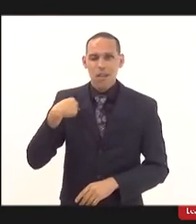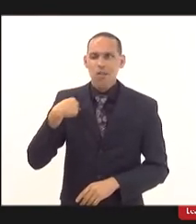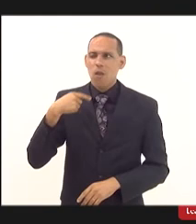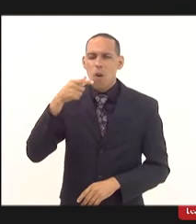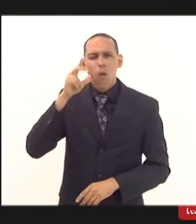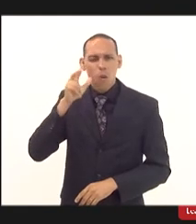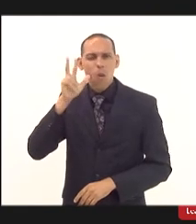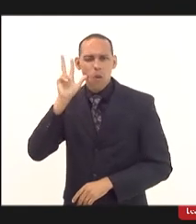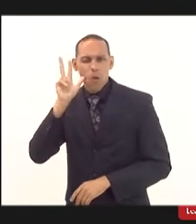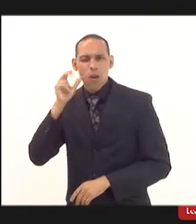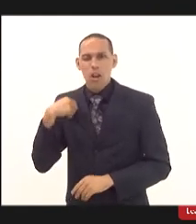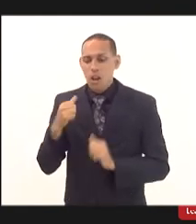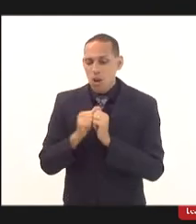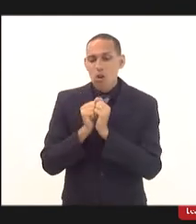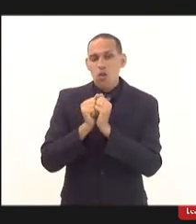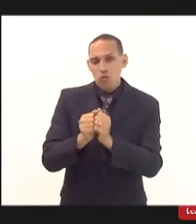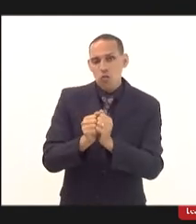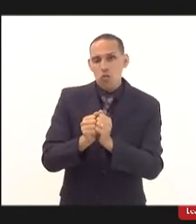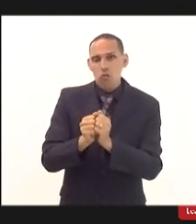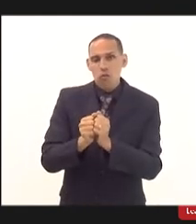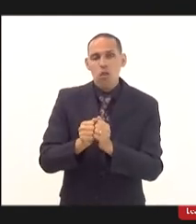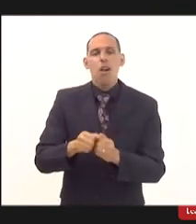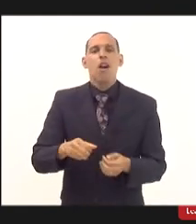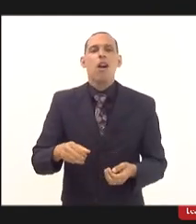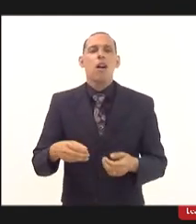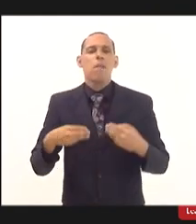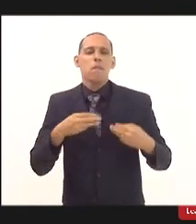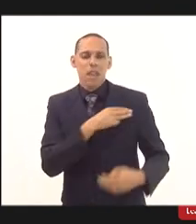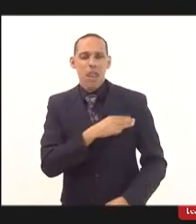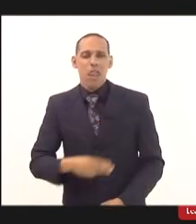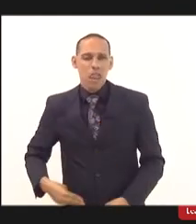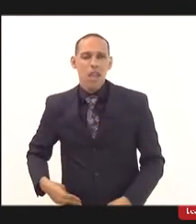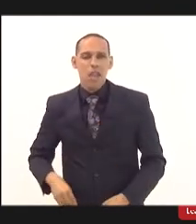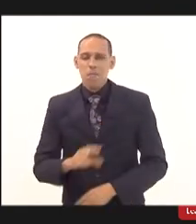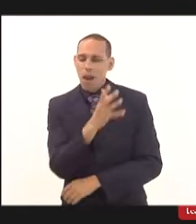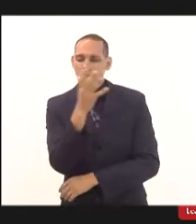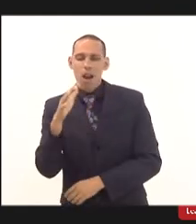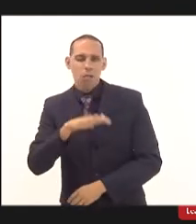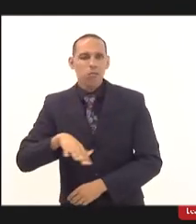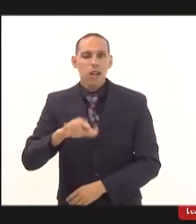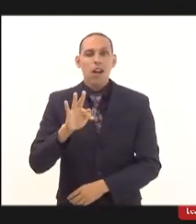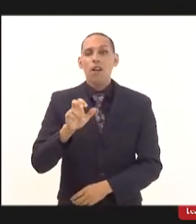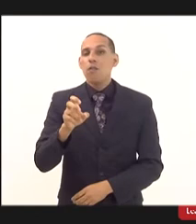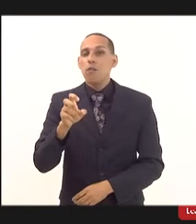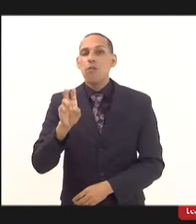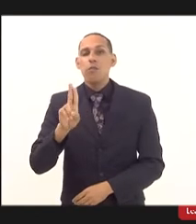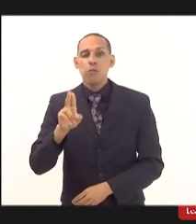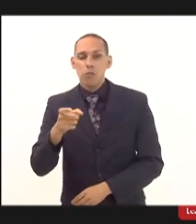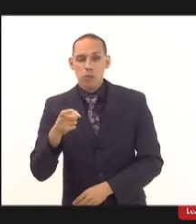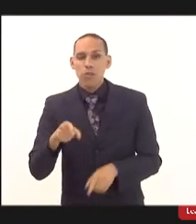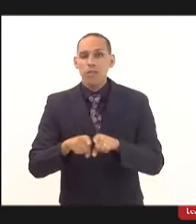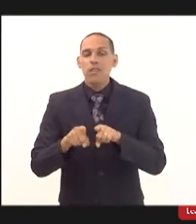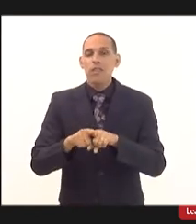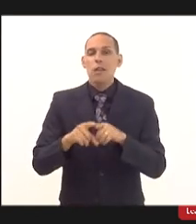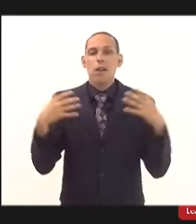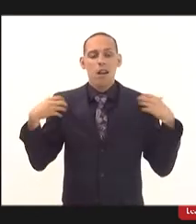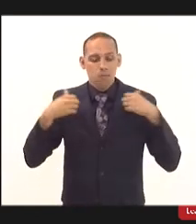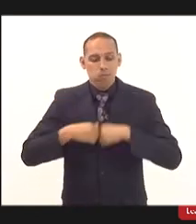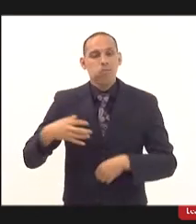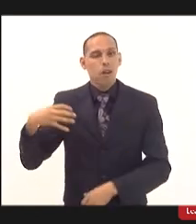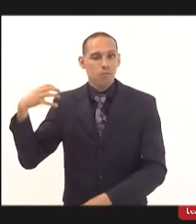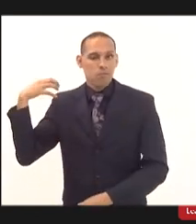ontem anteontem com os ministros do meio ambiente e tivemos com o ministro fux a ministra Cármen Lúcia